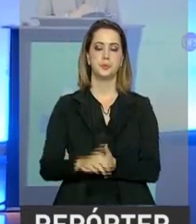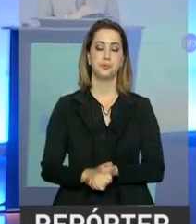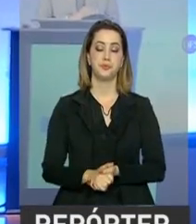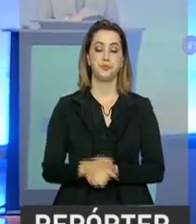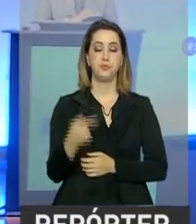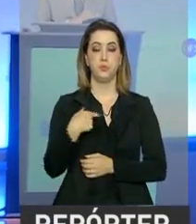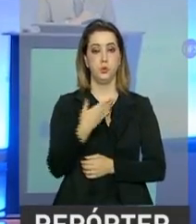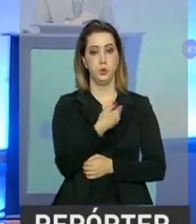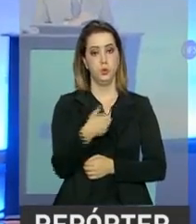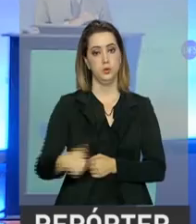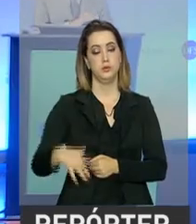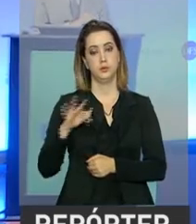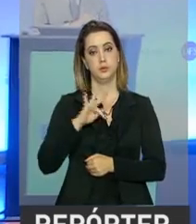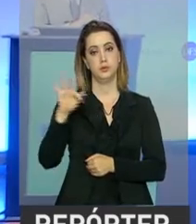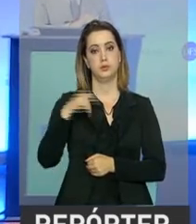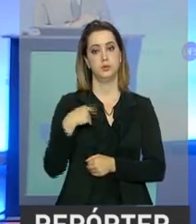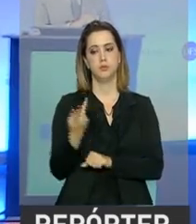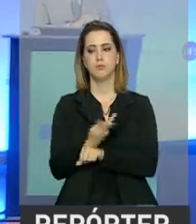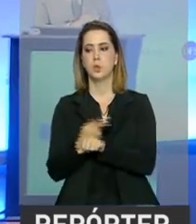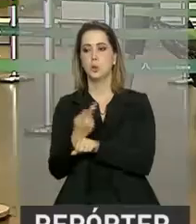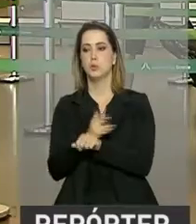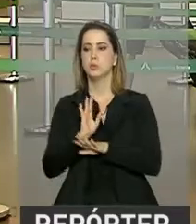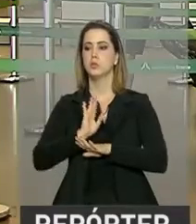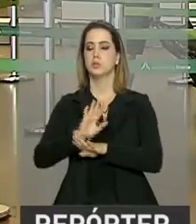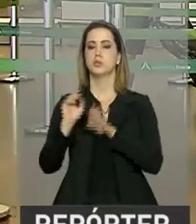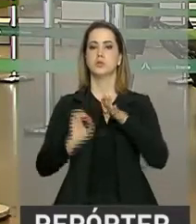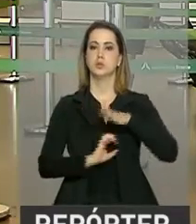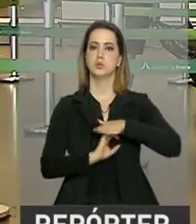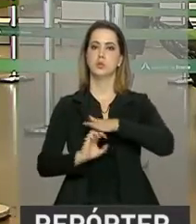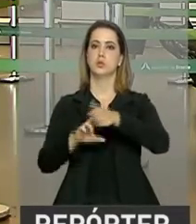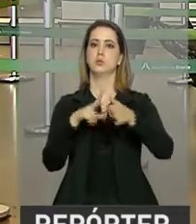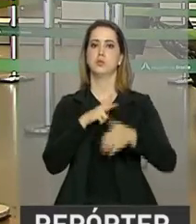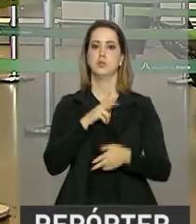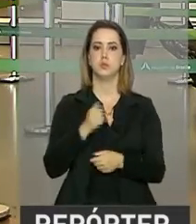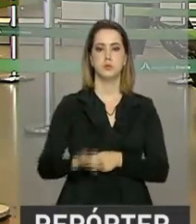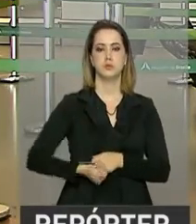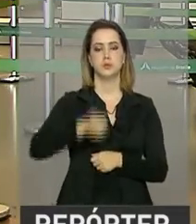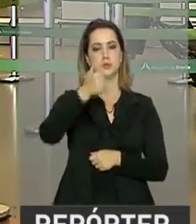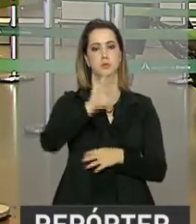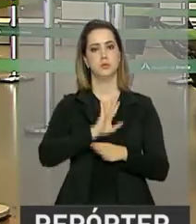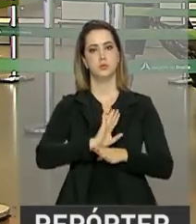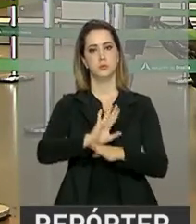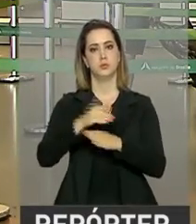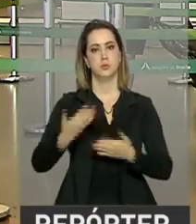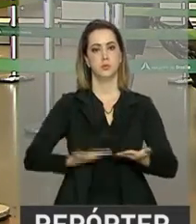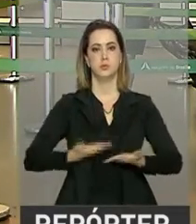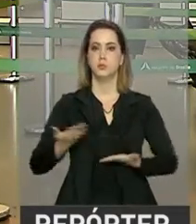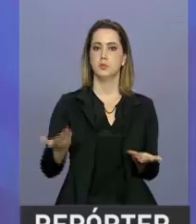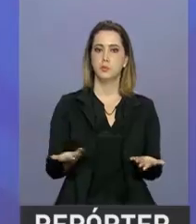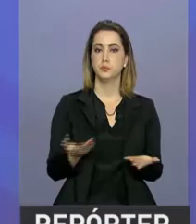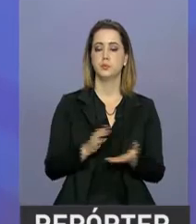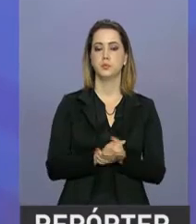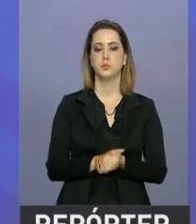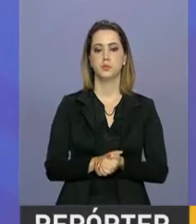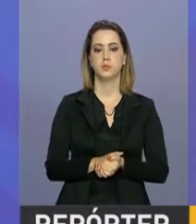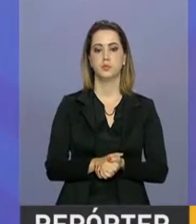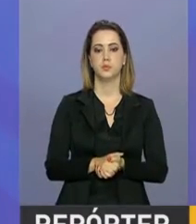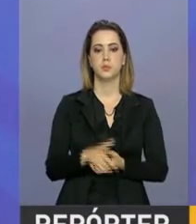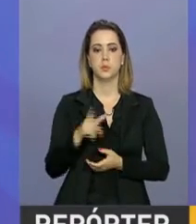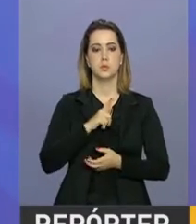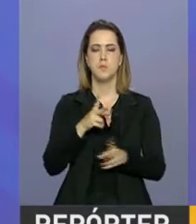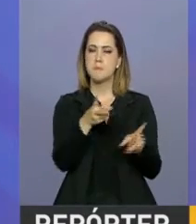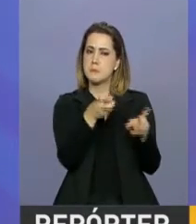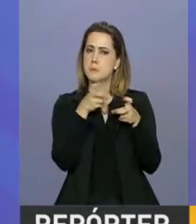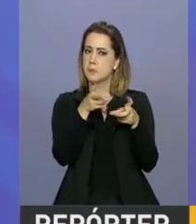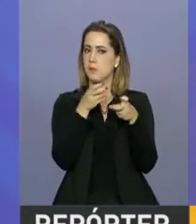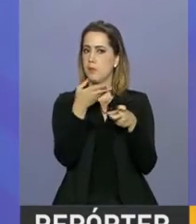federal tem buscado o apoio da iniciativa privada para a melhoria dos serviços prestados nos aeroportos. A gente tem a percepção de